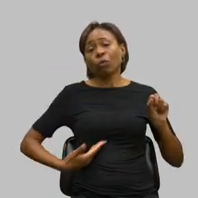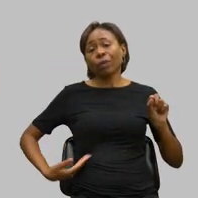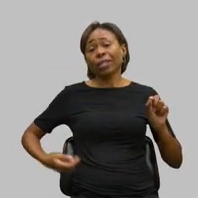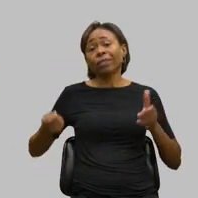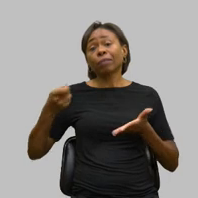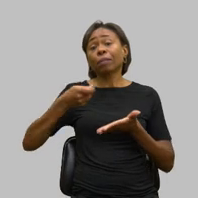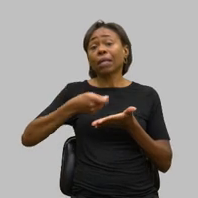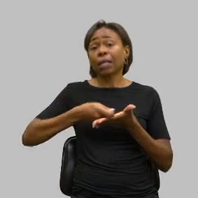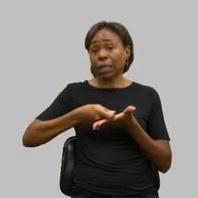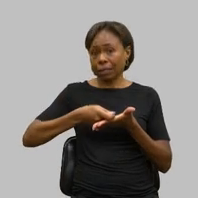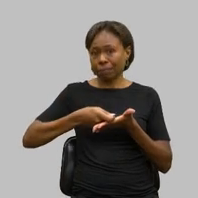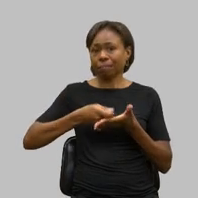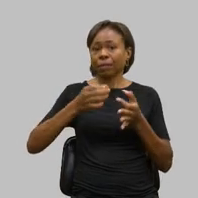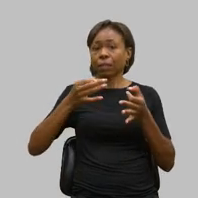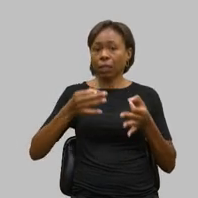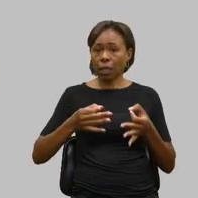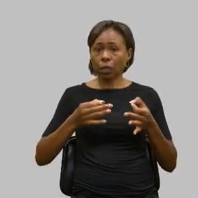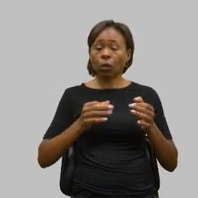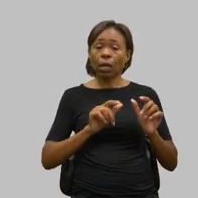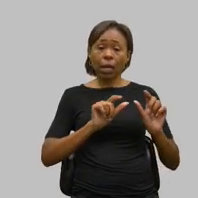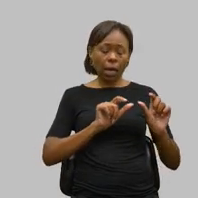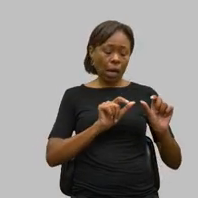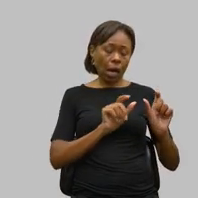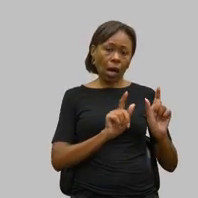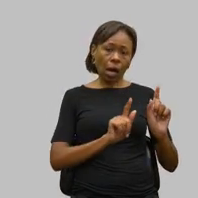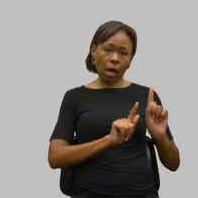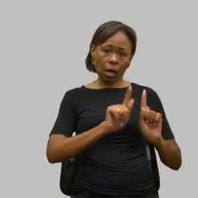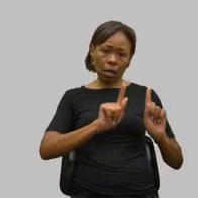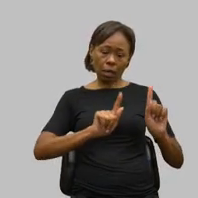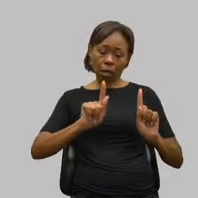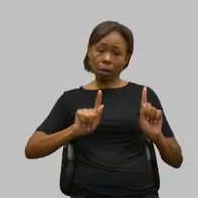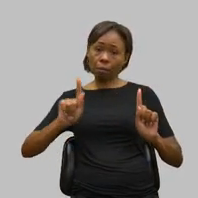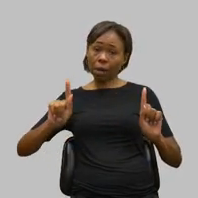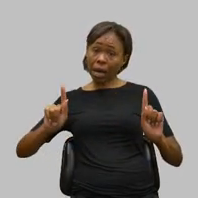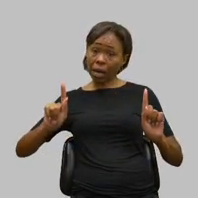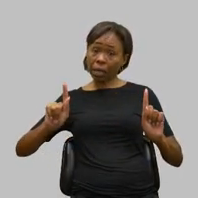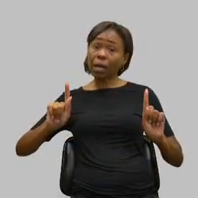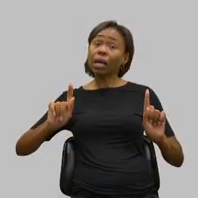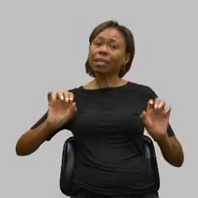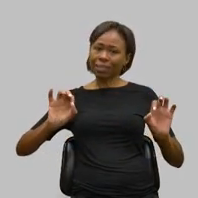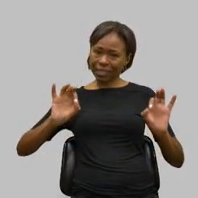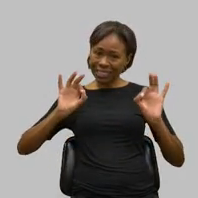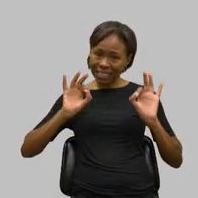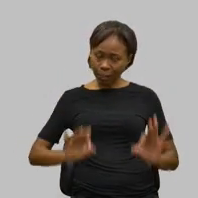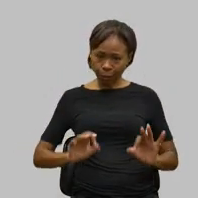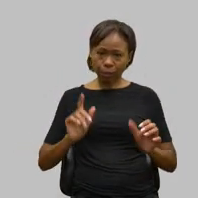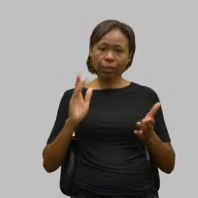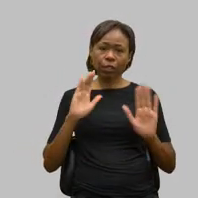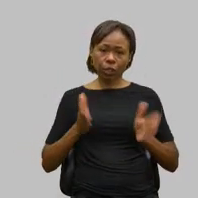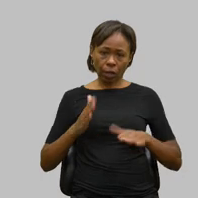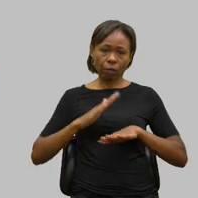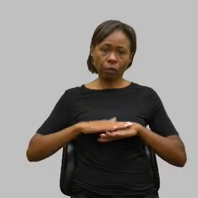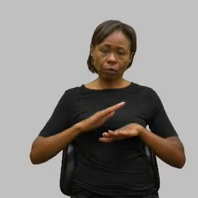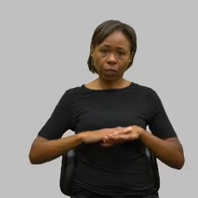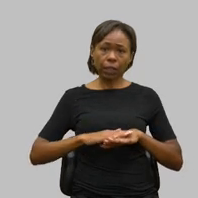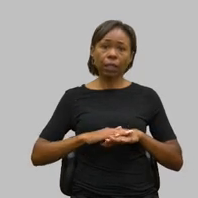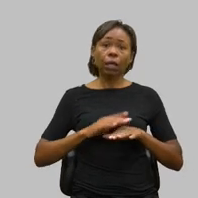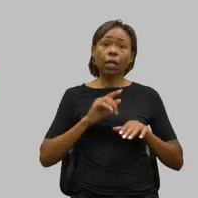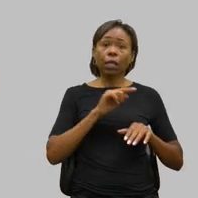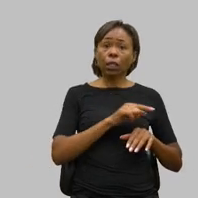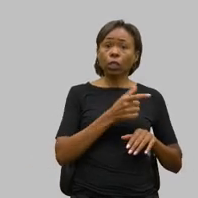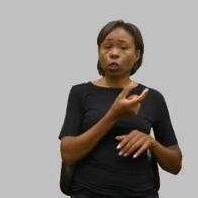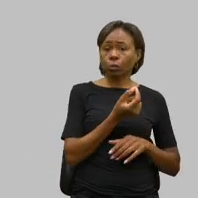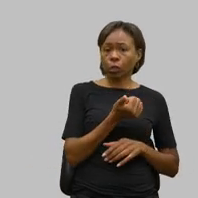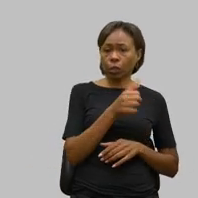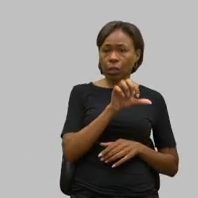fato, foi feito. Então, o governador pegou o Estado quebrado em 2019, já foi subindo lá os